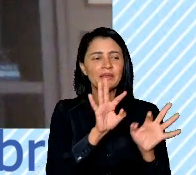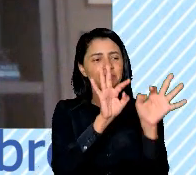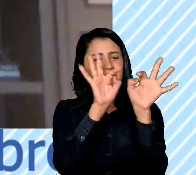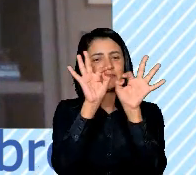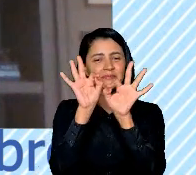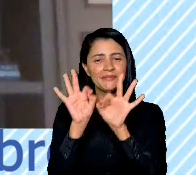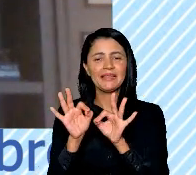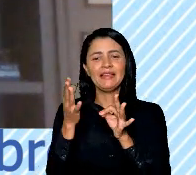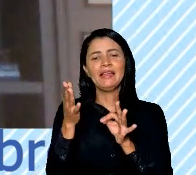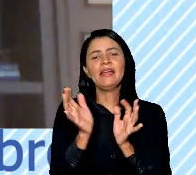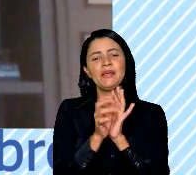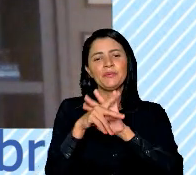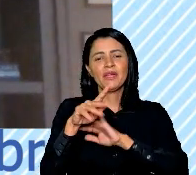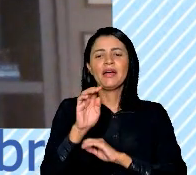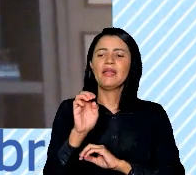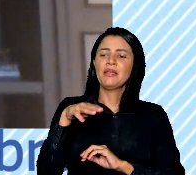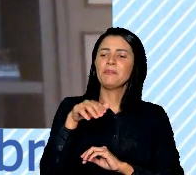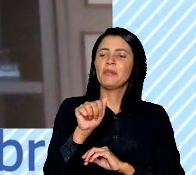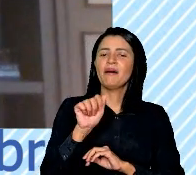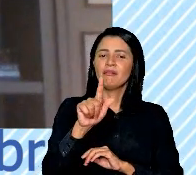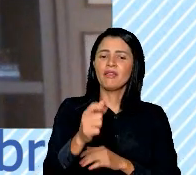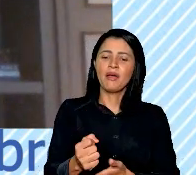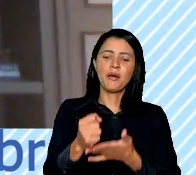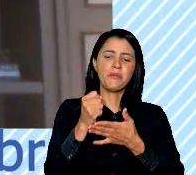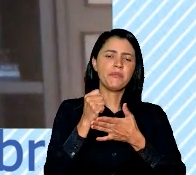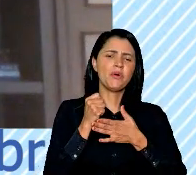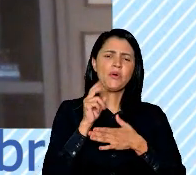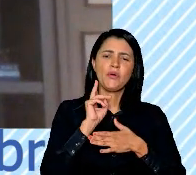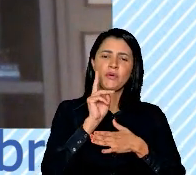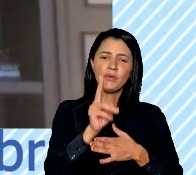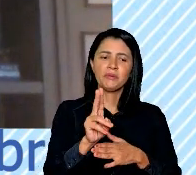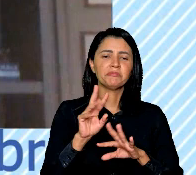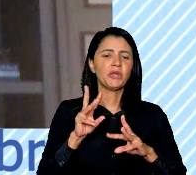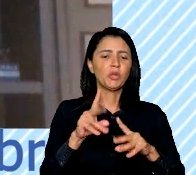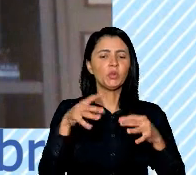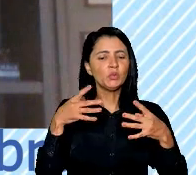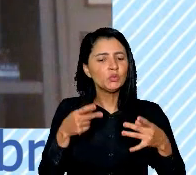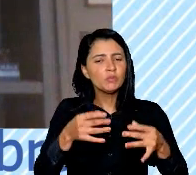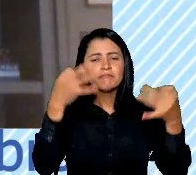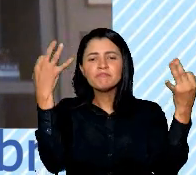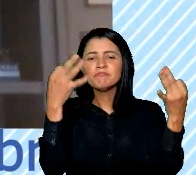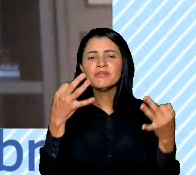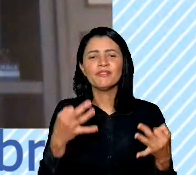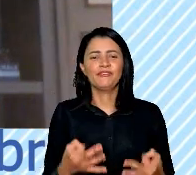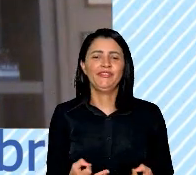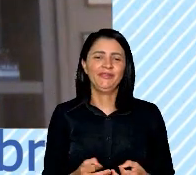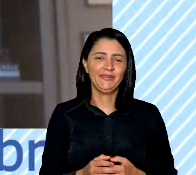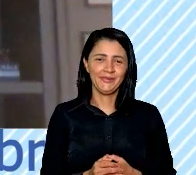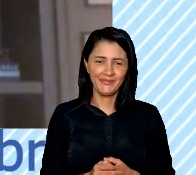e à equipe da EMAG, que nos apoia, dá suporte para que tudo corra perfeitamente bem.